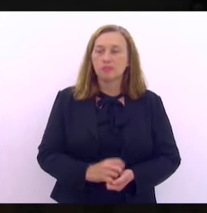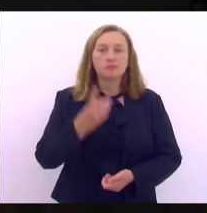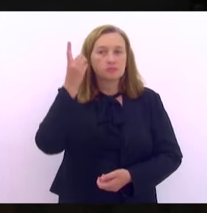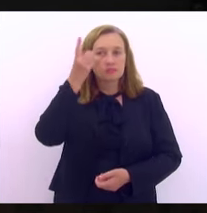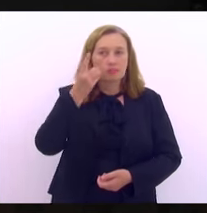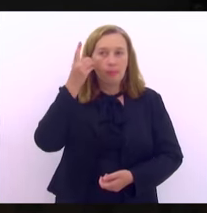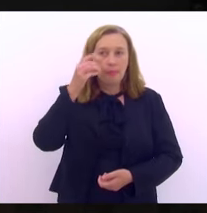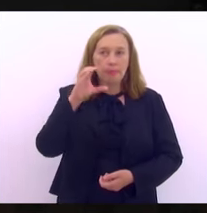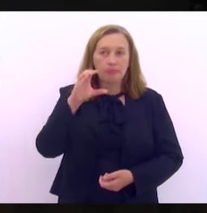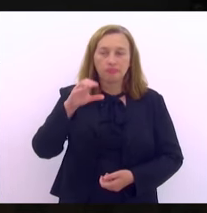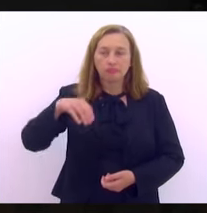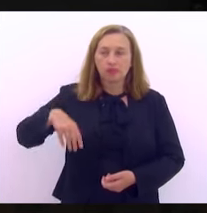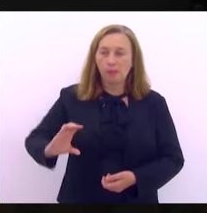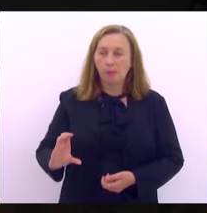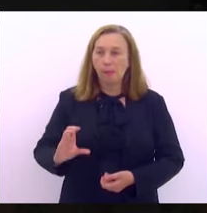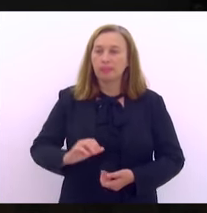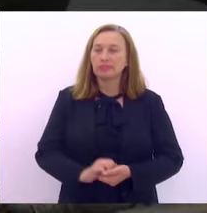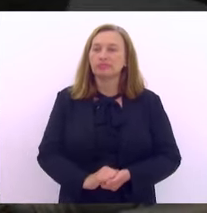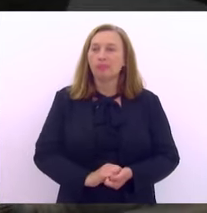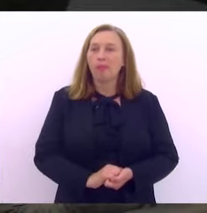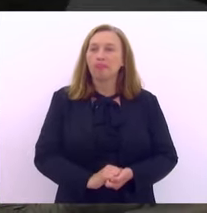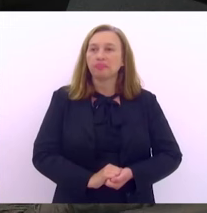Deputado Carlos Mink.